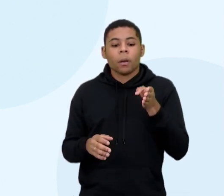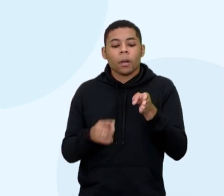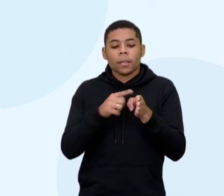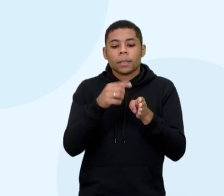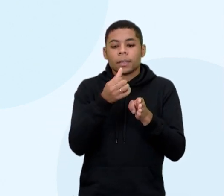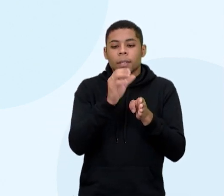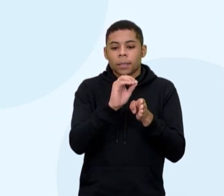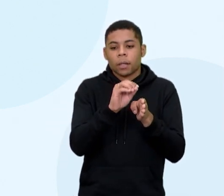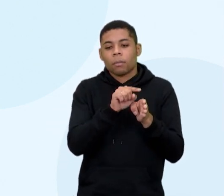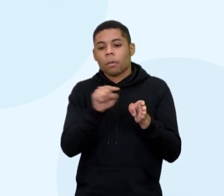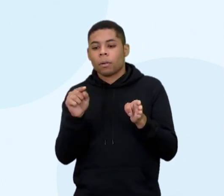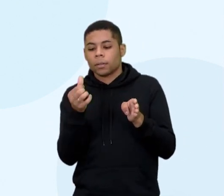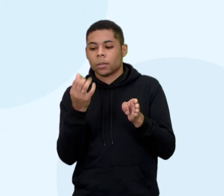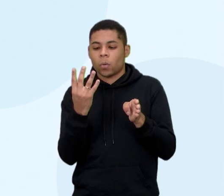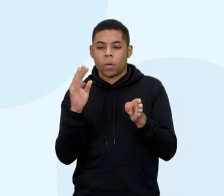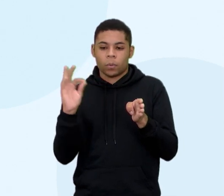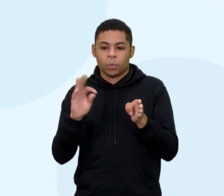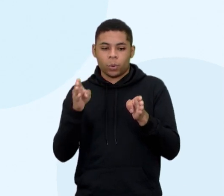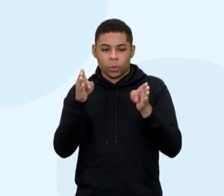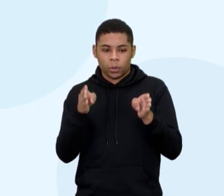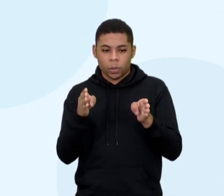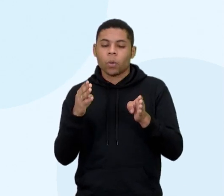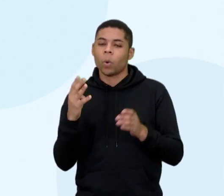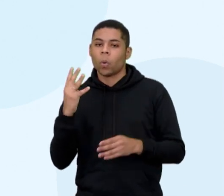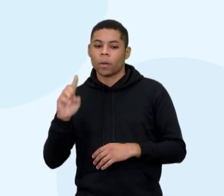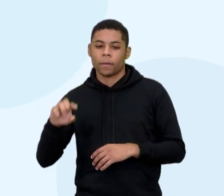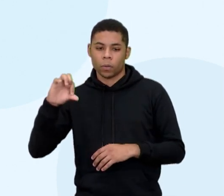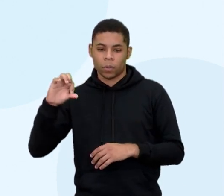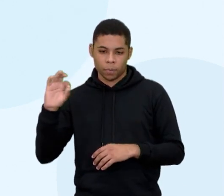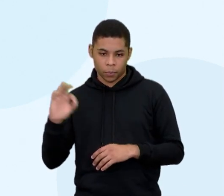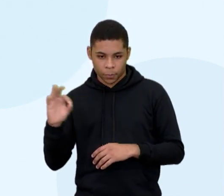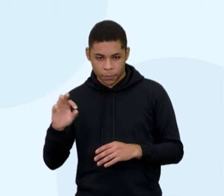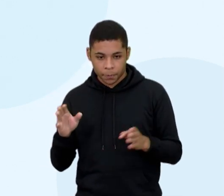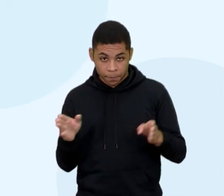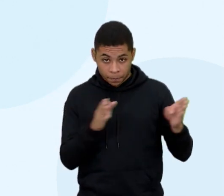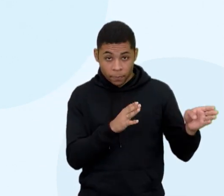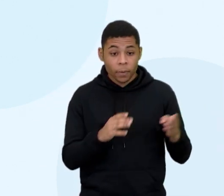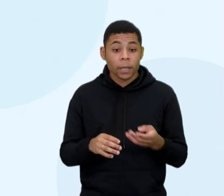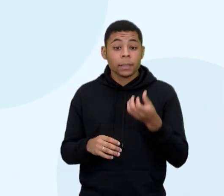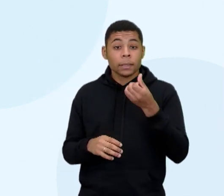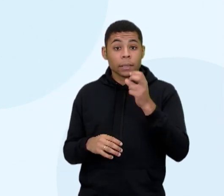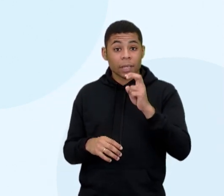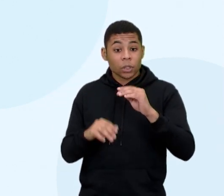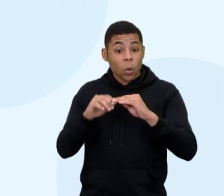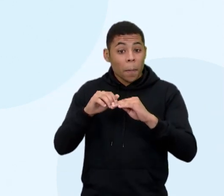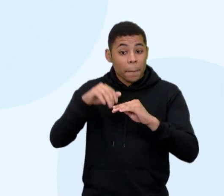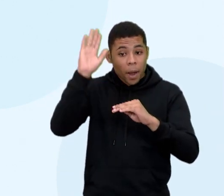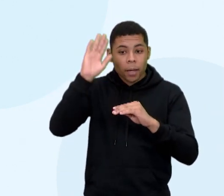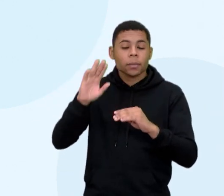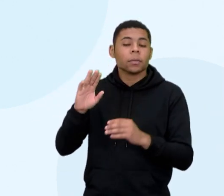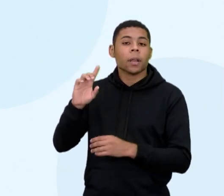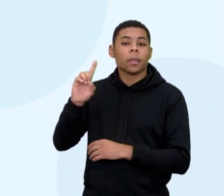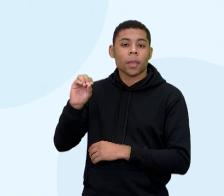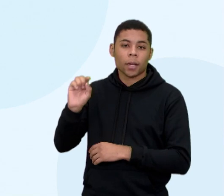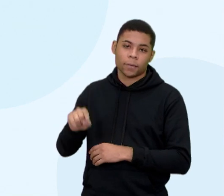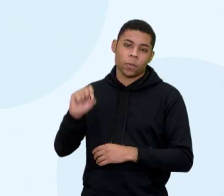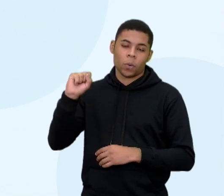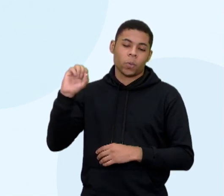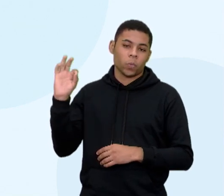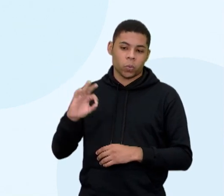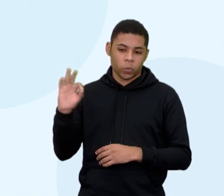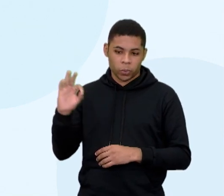4,9%. A parcela de pessoas com 65 anos ou mais de idade representava